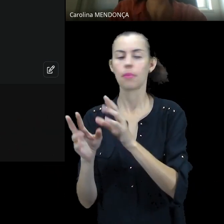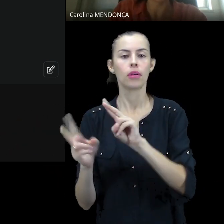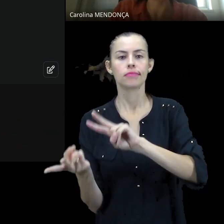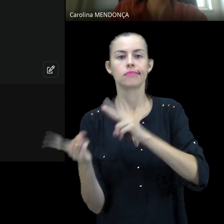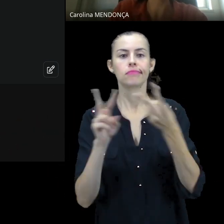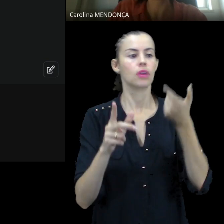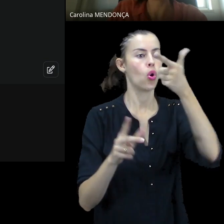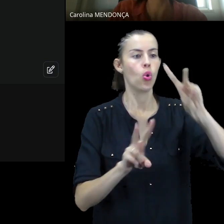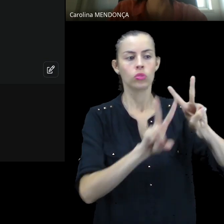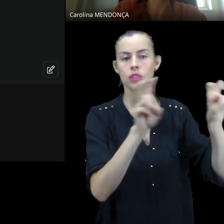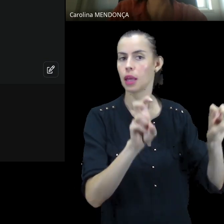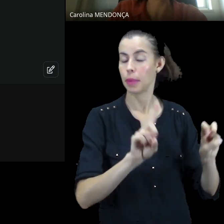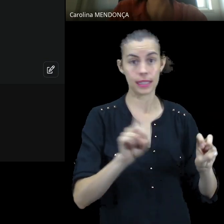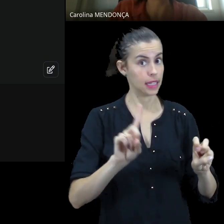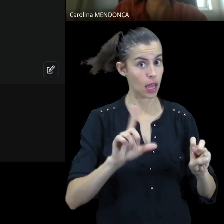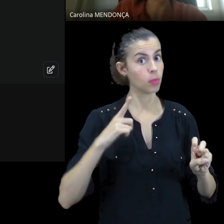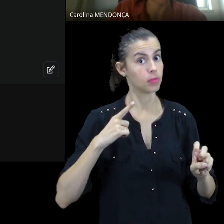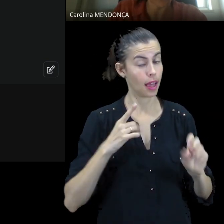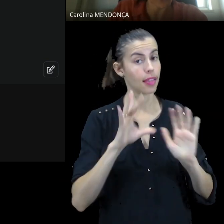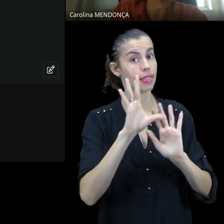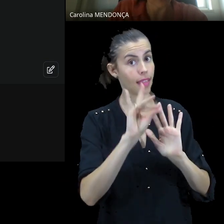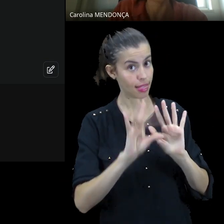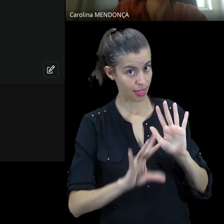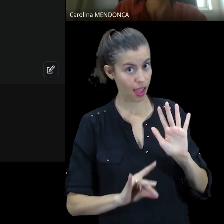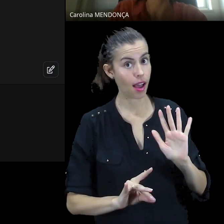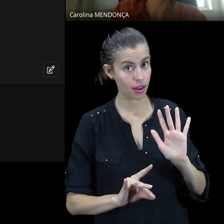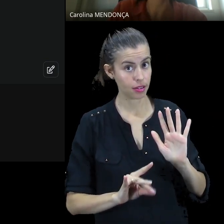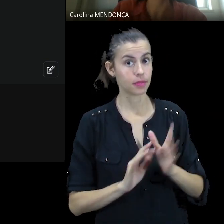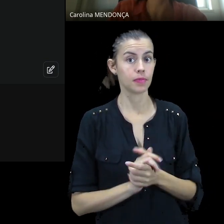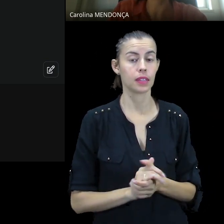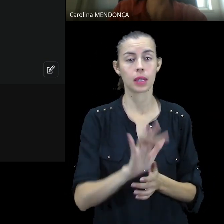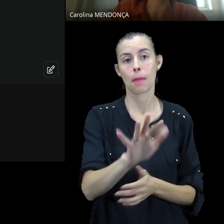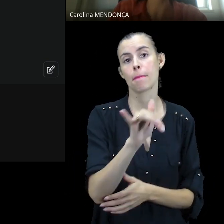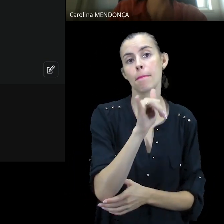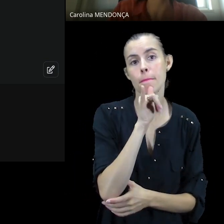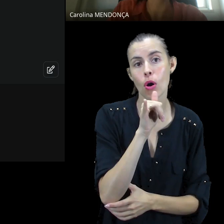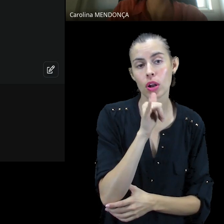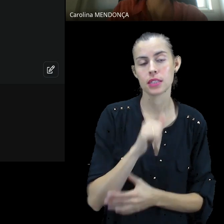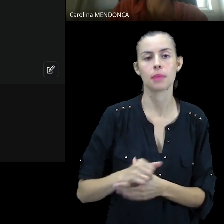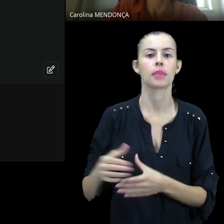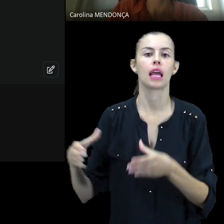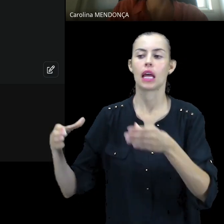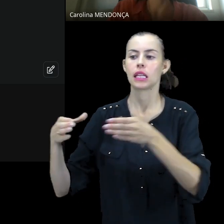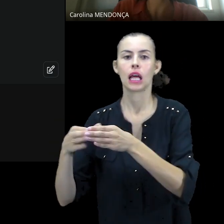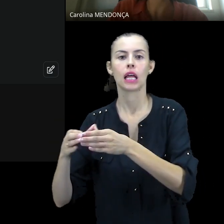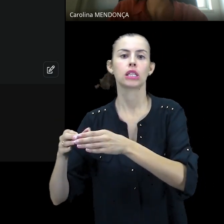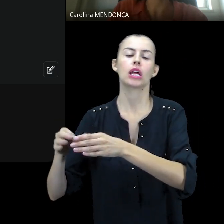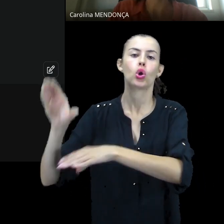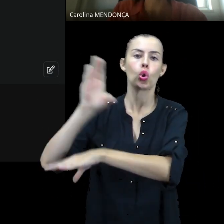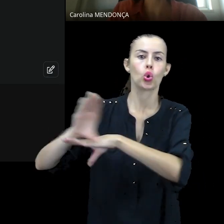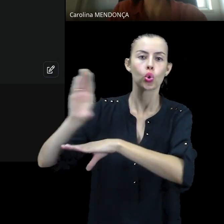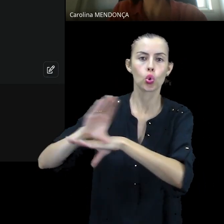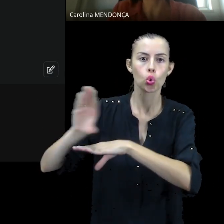que permeie todo o currículo e a concepção de formação profissional. Então, a gente faz muito esse debate, por exemplo, com cursos